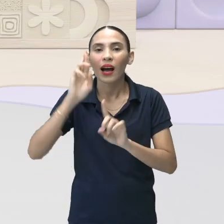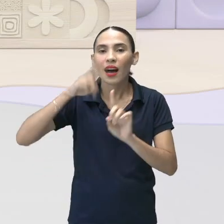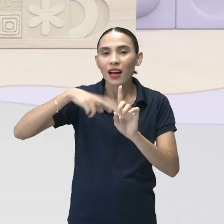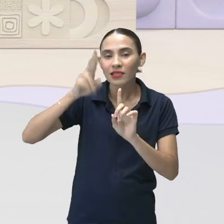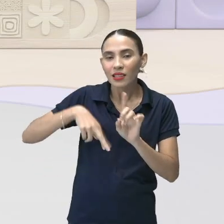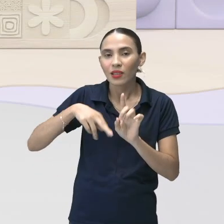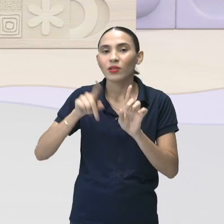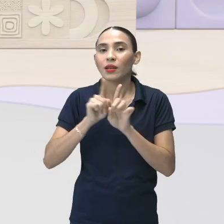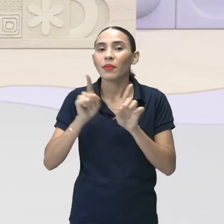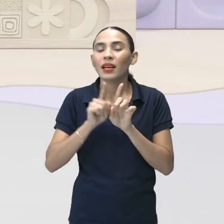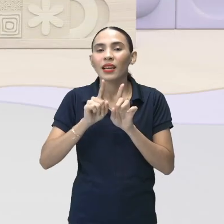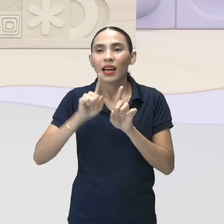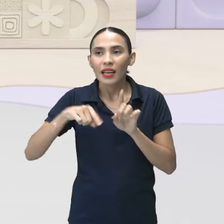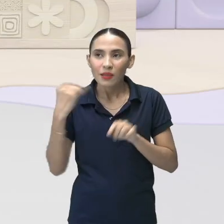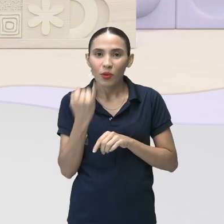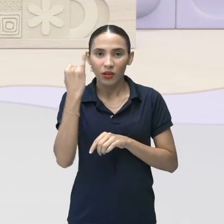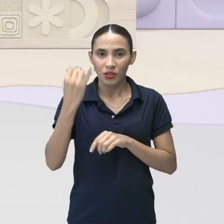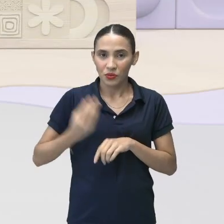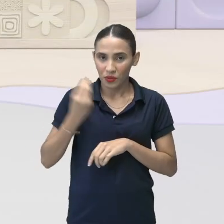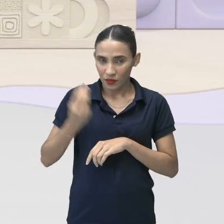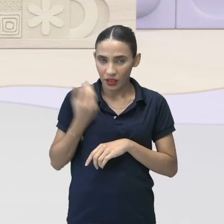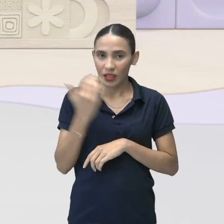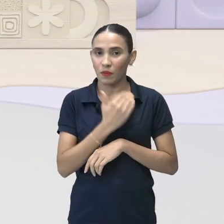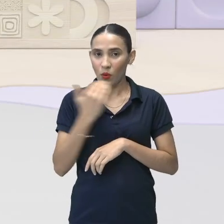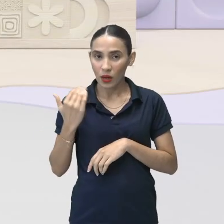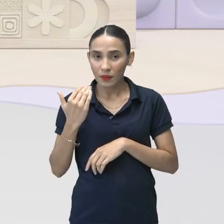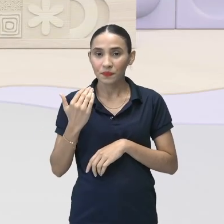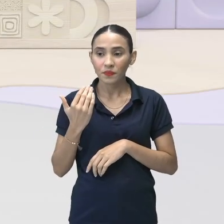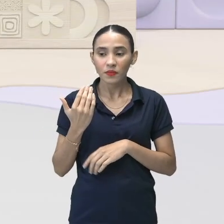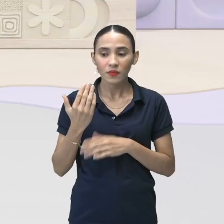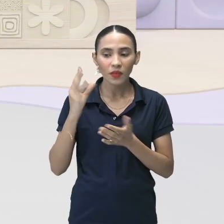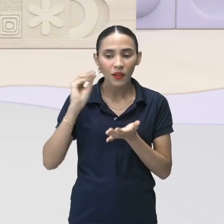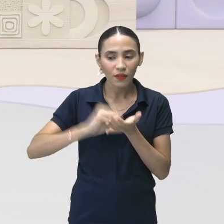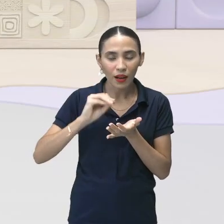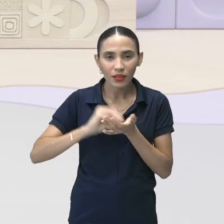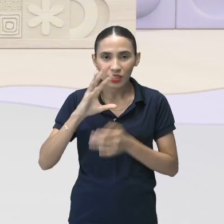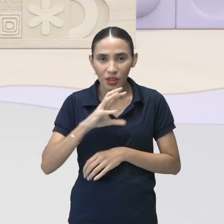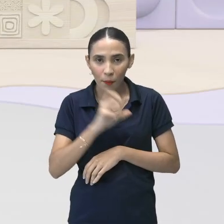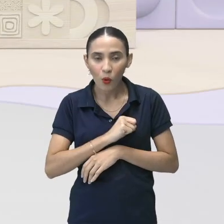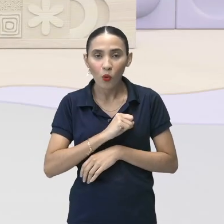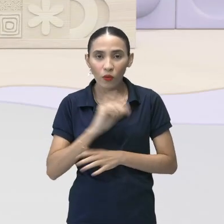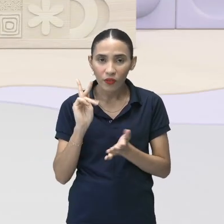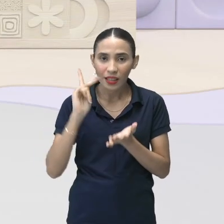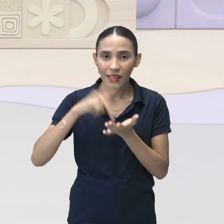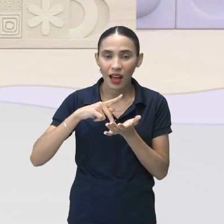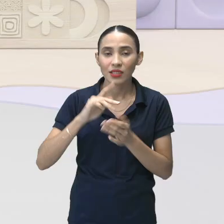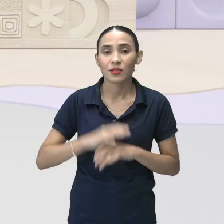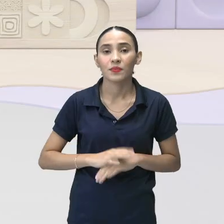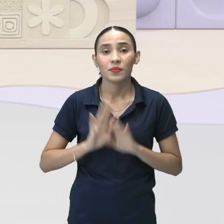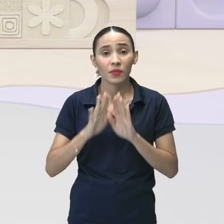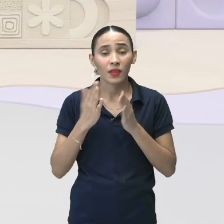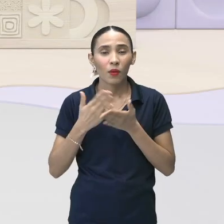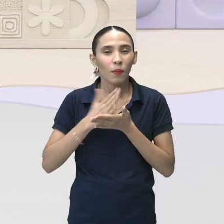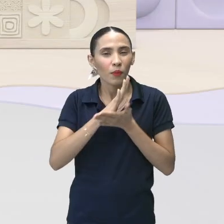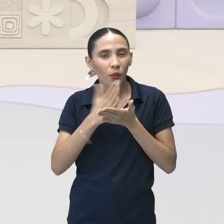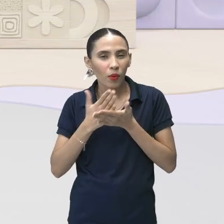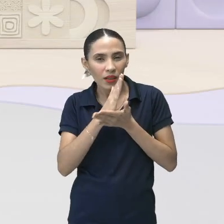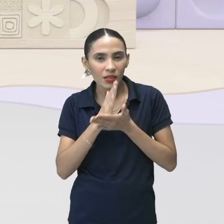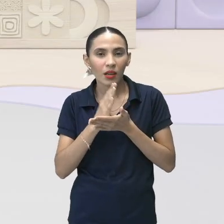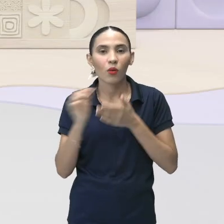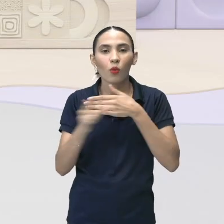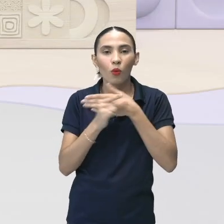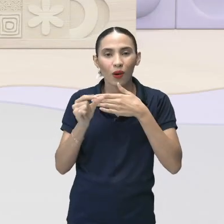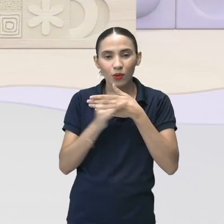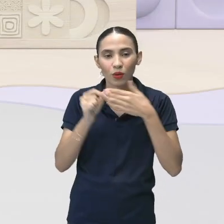verdade. Então, essa provocação que Martin Heidegger nos coloca de indiferença é uma verdadeira doença dos